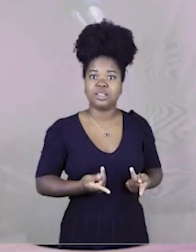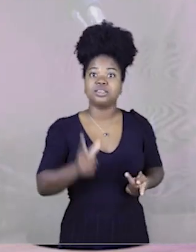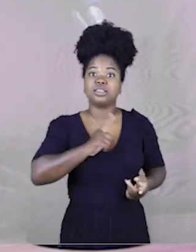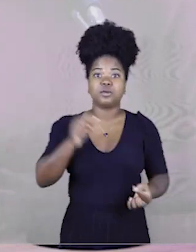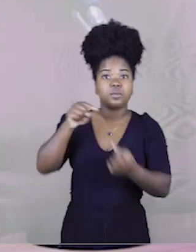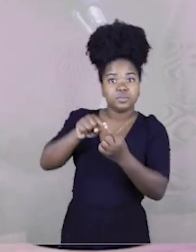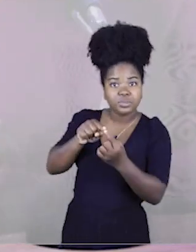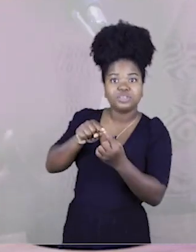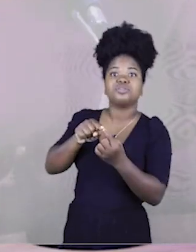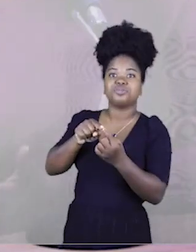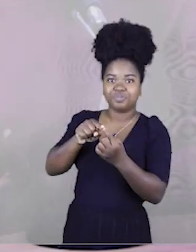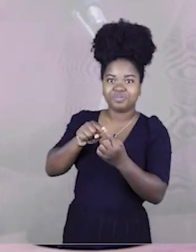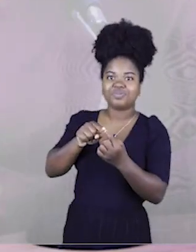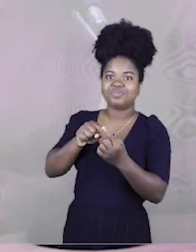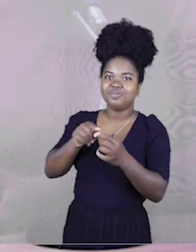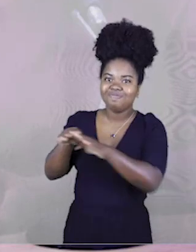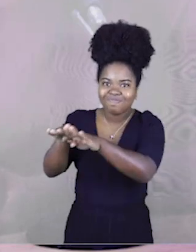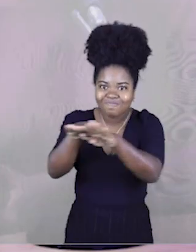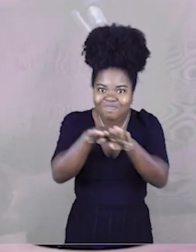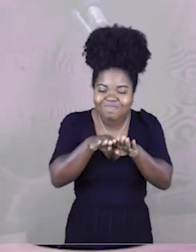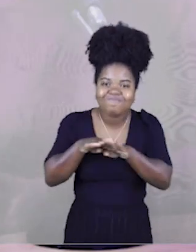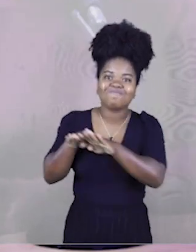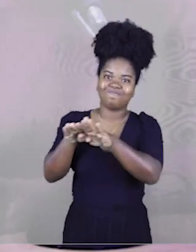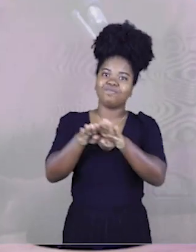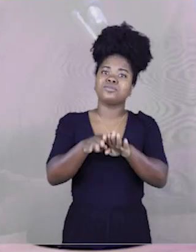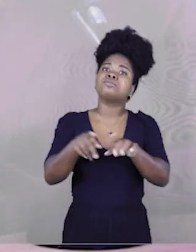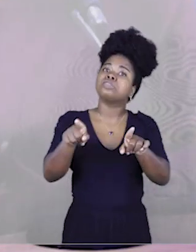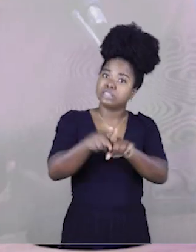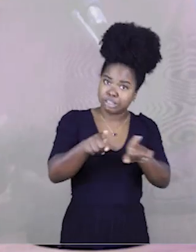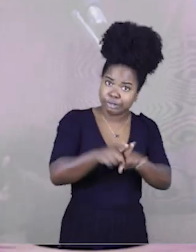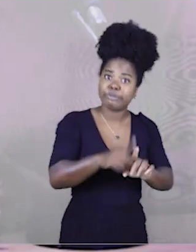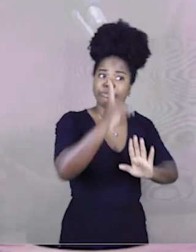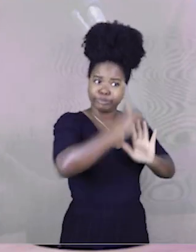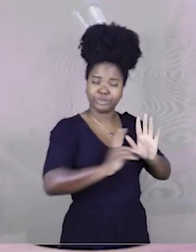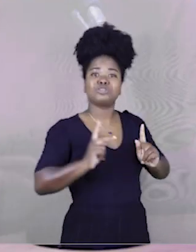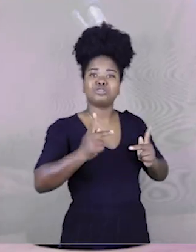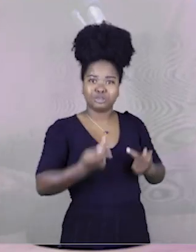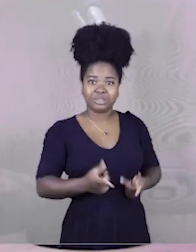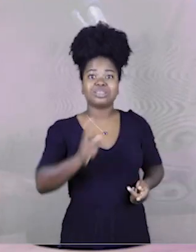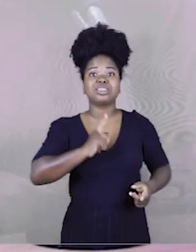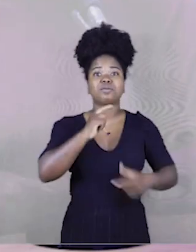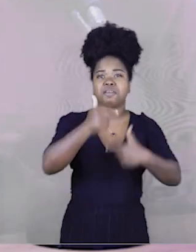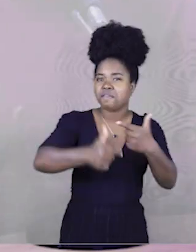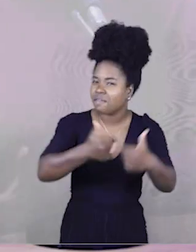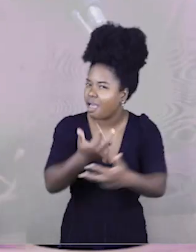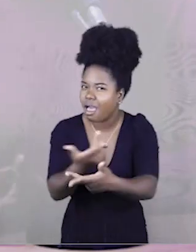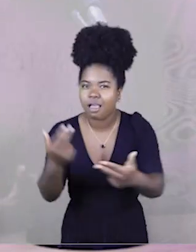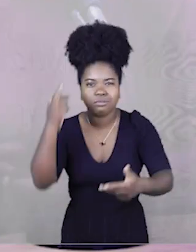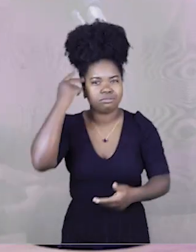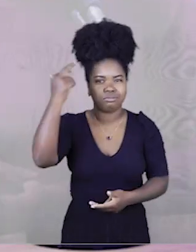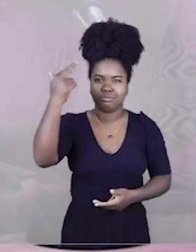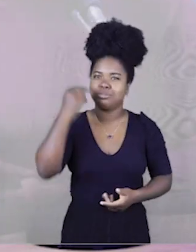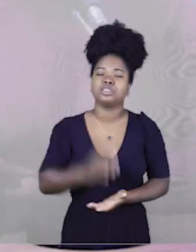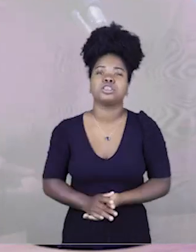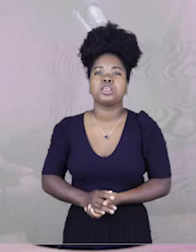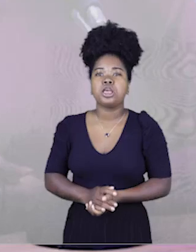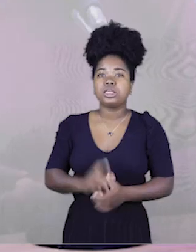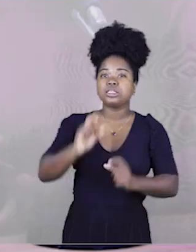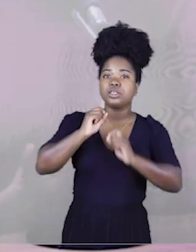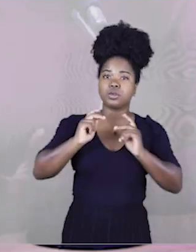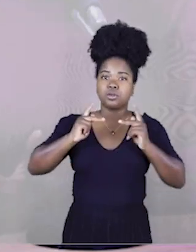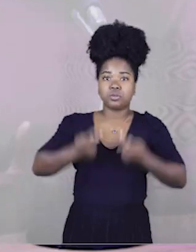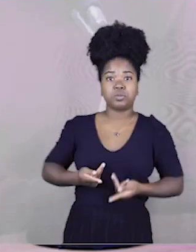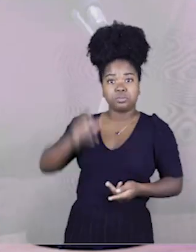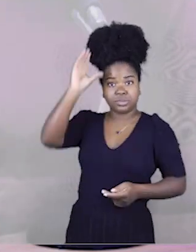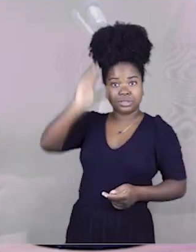muito importante, mas também decorre de outras lutas históricas, né, como a Declaração dos Direitos do Homem e do Cidadão, que é decorrente da Revolução Francesa,